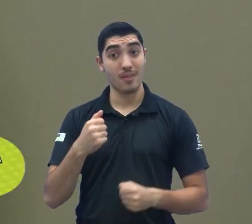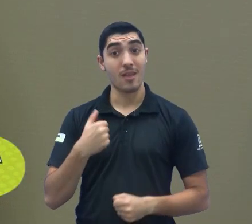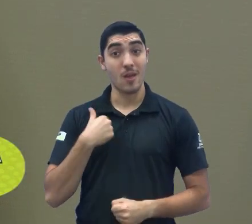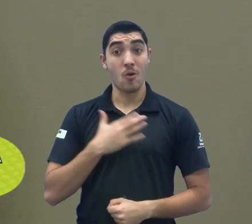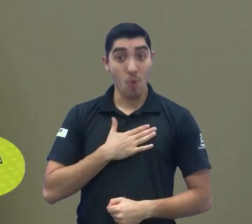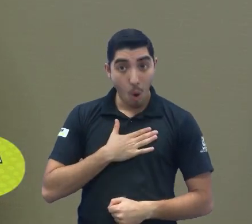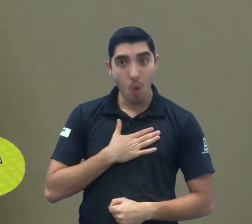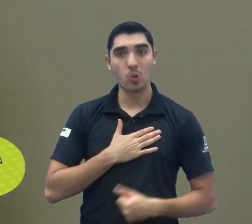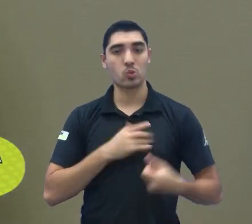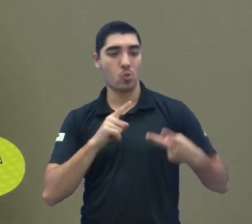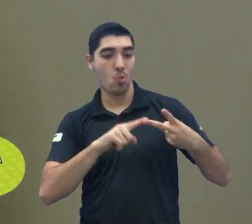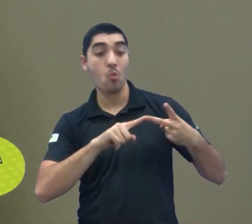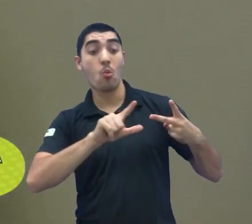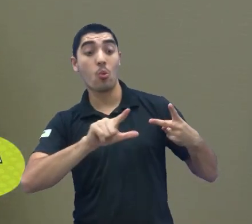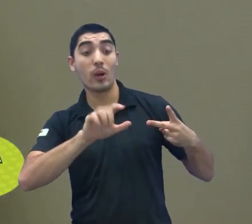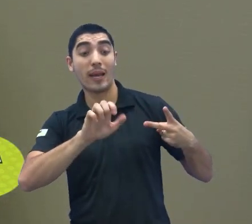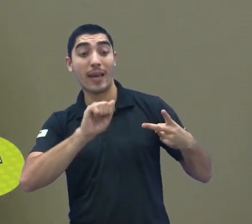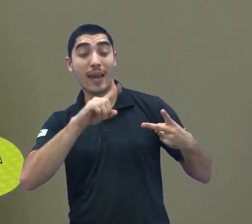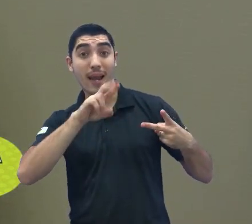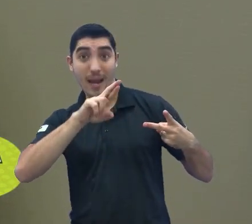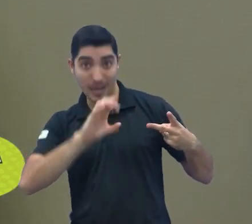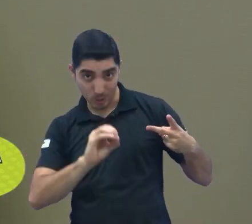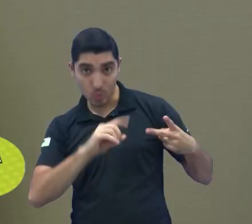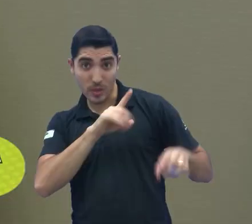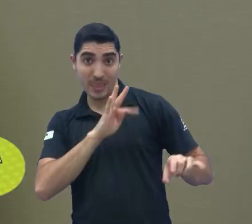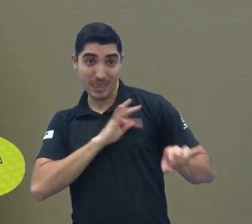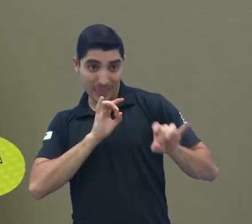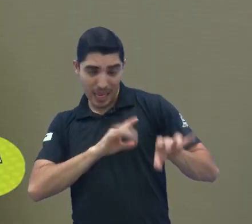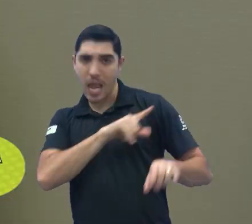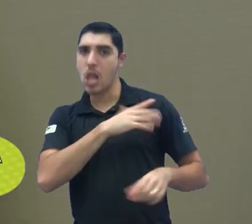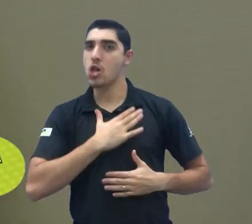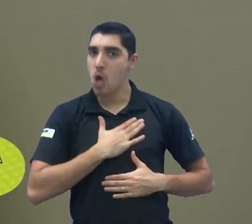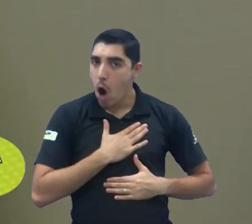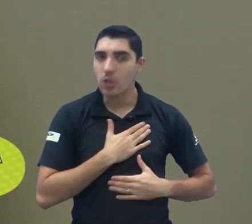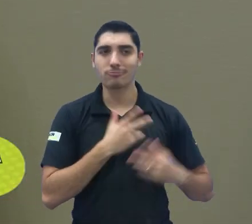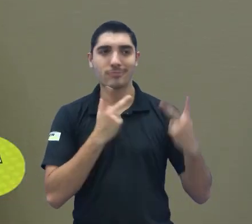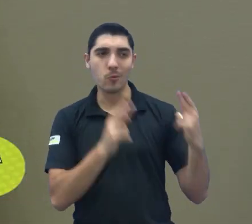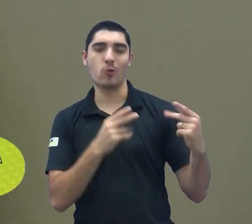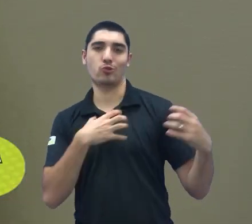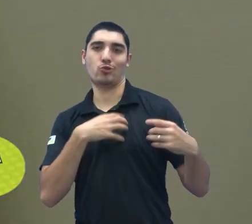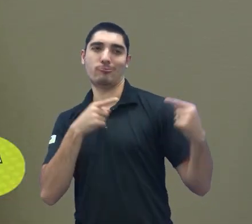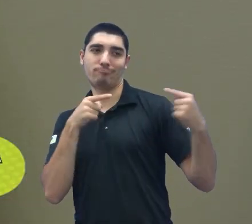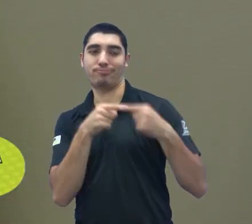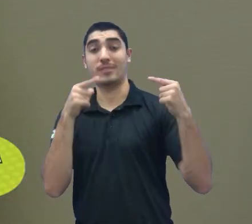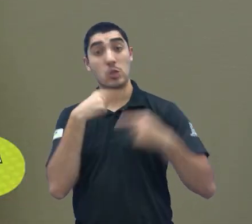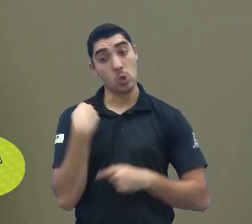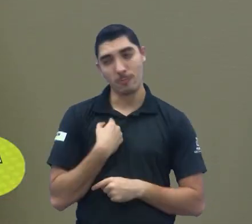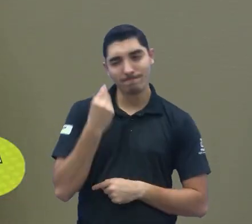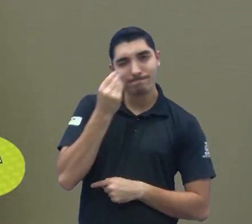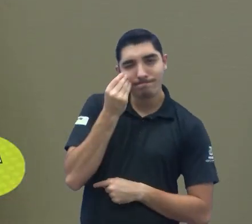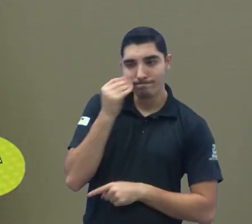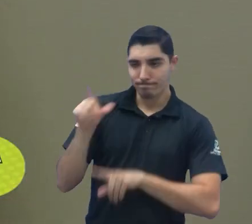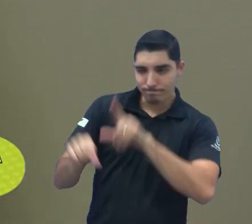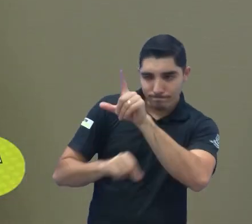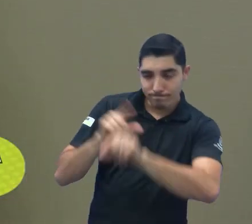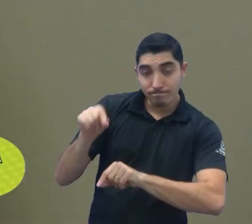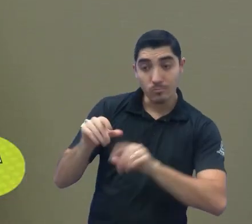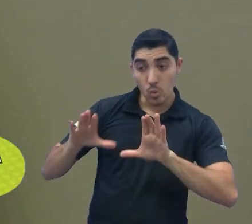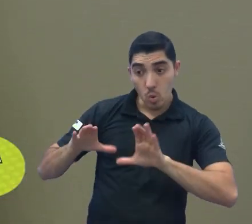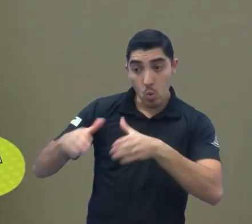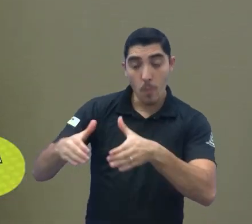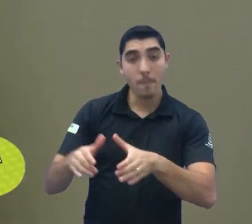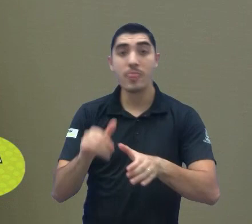essa característica. Então a gente tem trabalhado isso, a gente tem procurado elenco de meninas atletas com